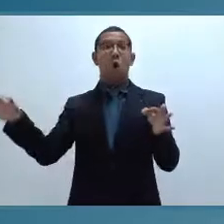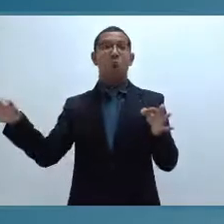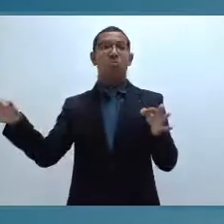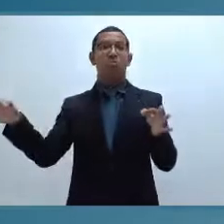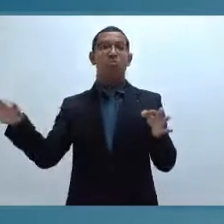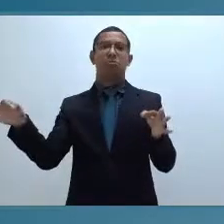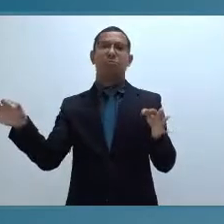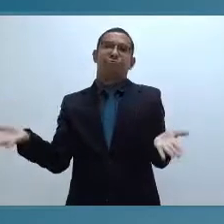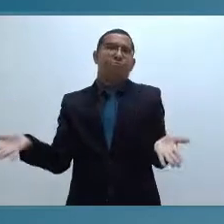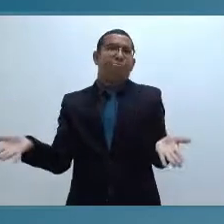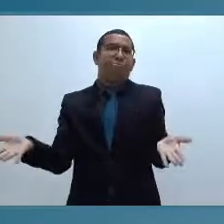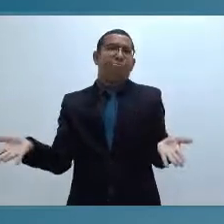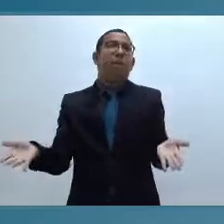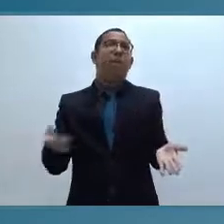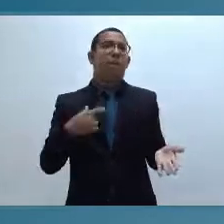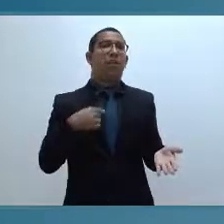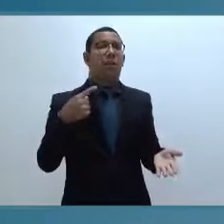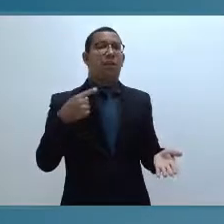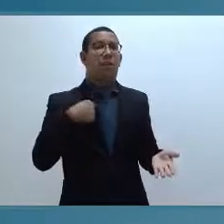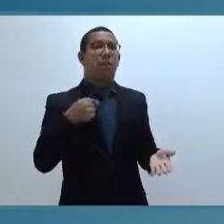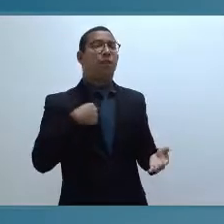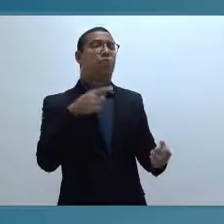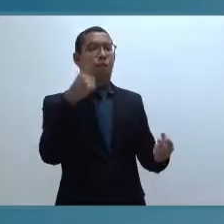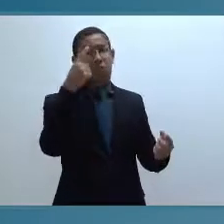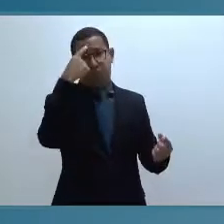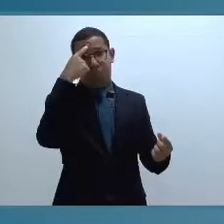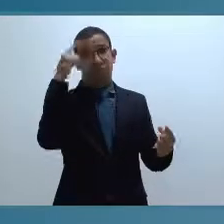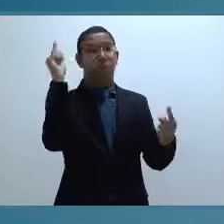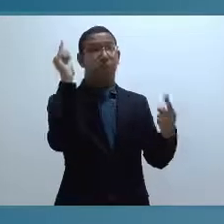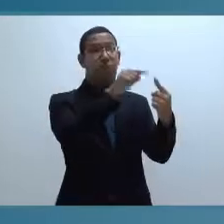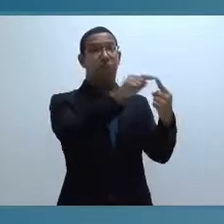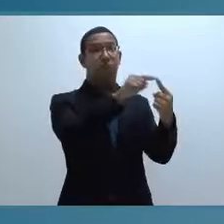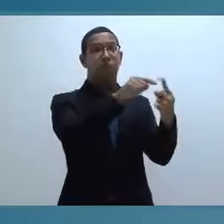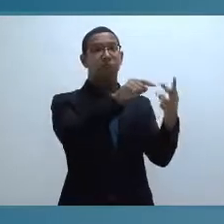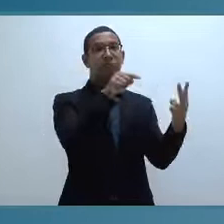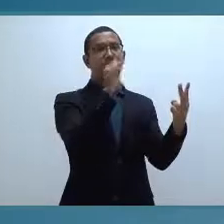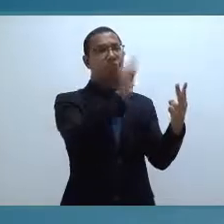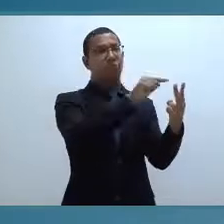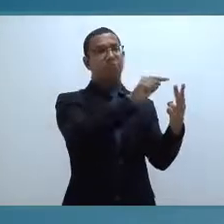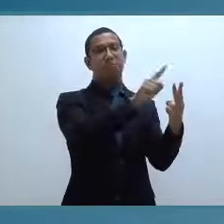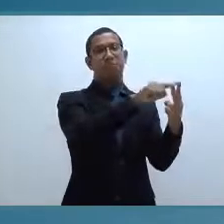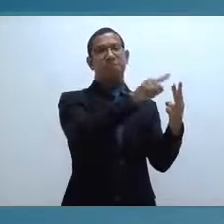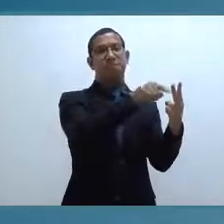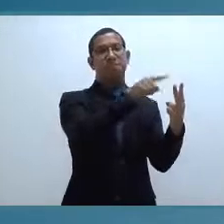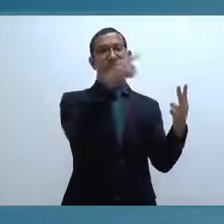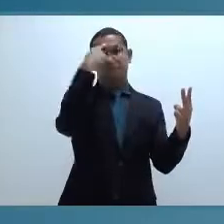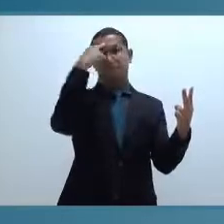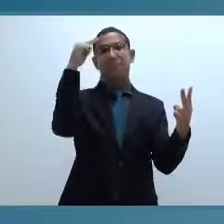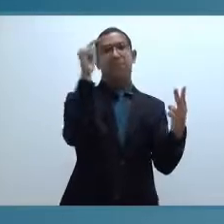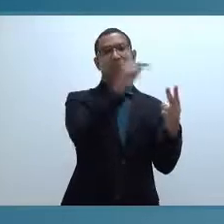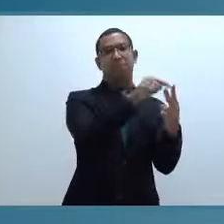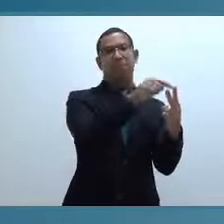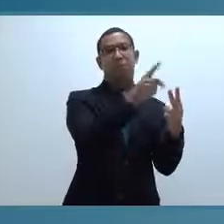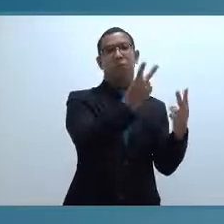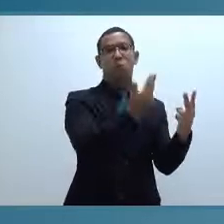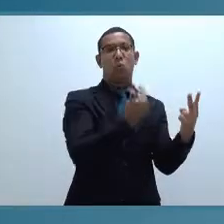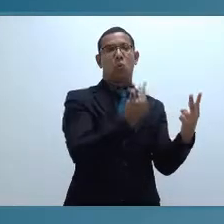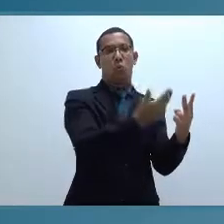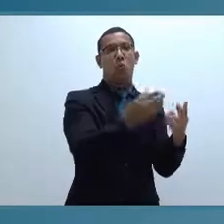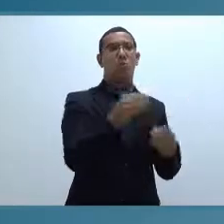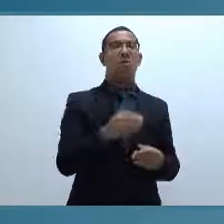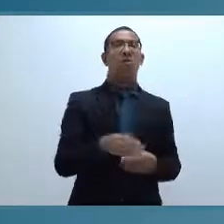acompanhar a divergência. E volto pelo indeferimento. Obrigada, desembargador. Desembargador José